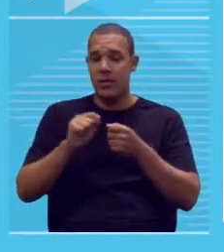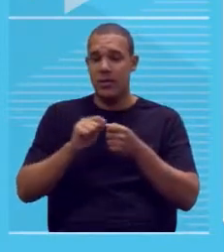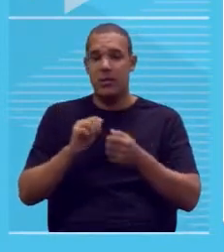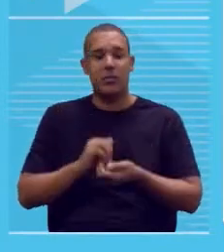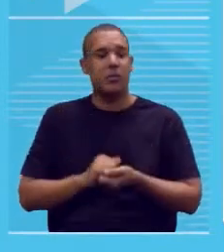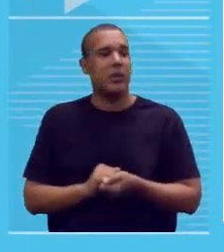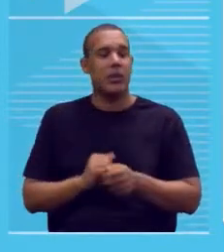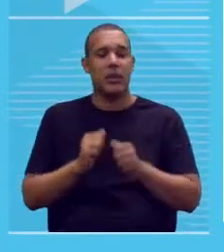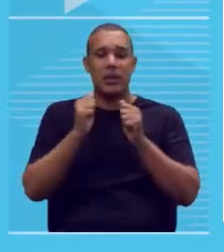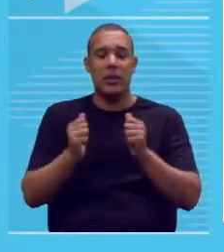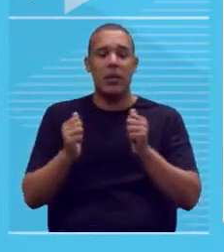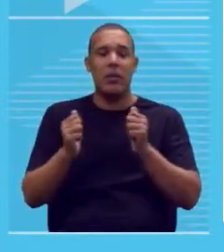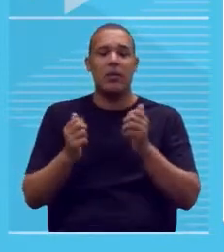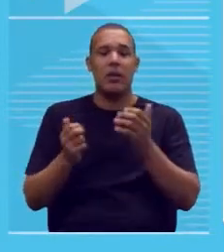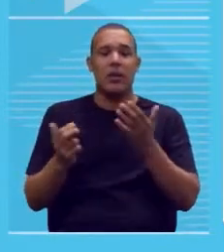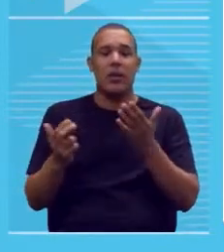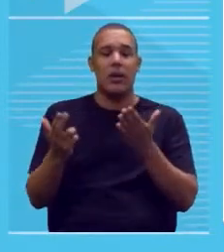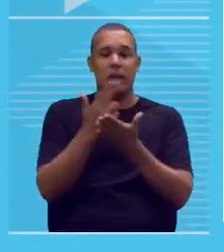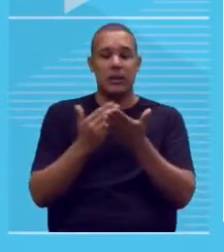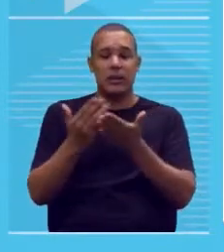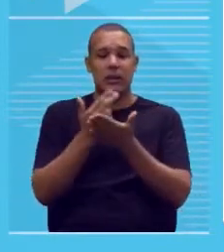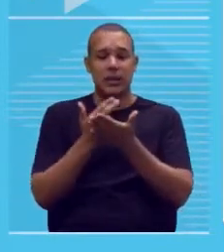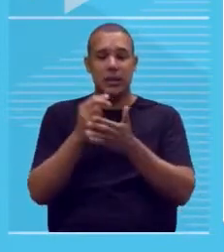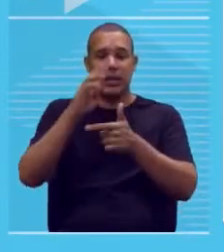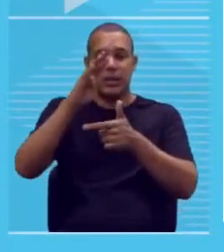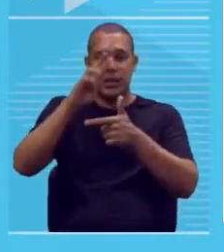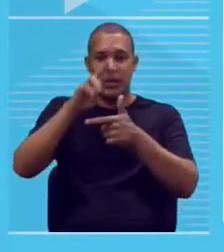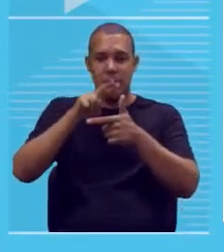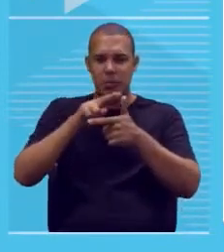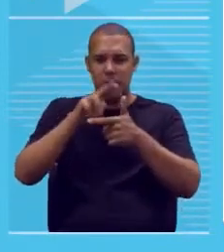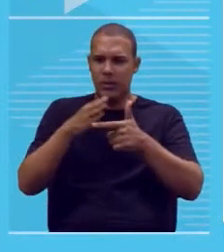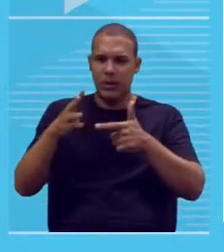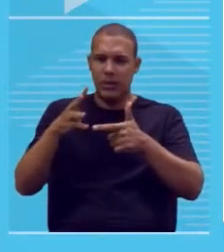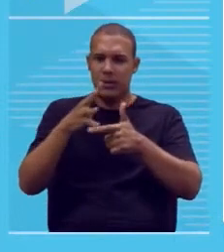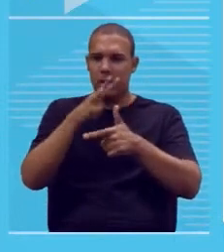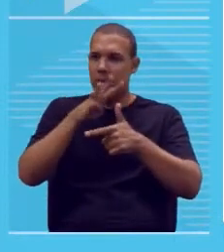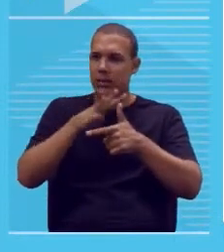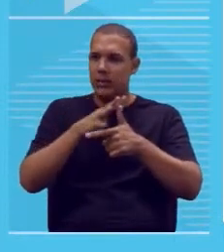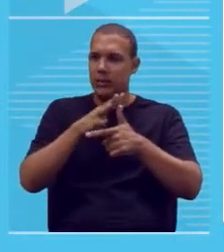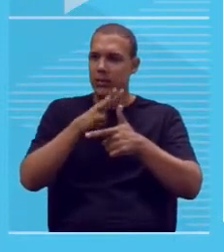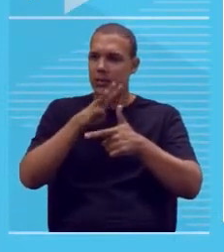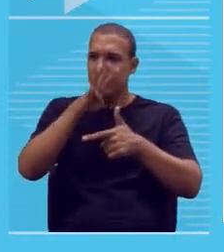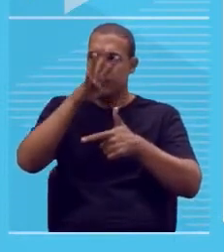poderia desenhar um plano cartesiano, professor.